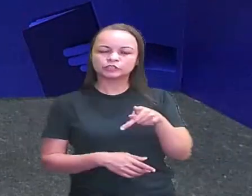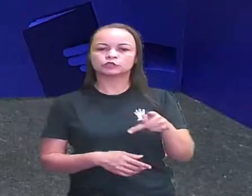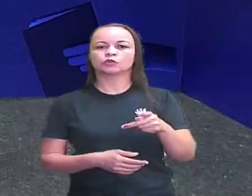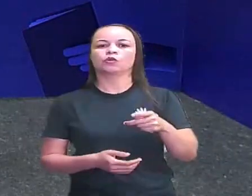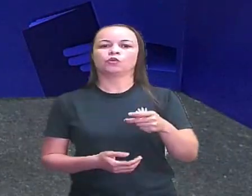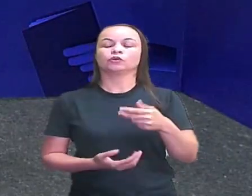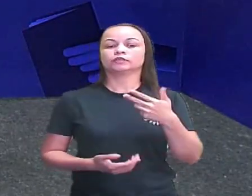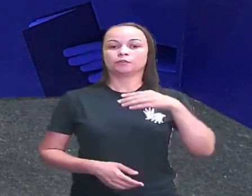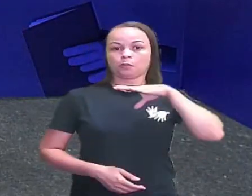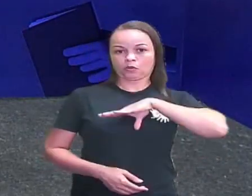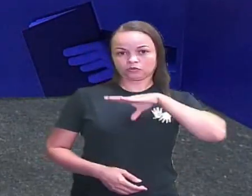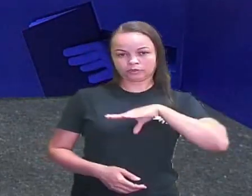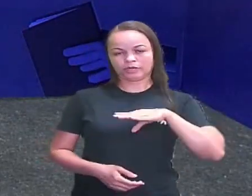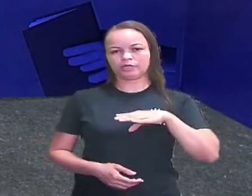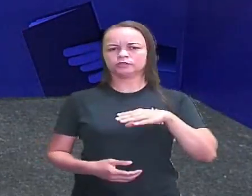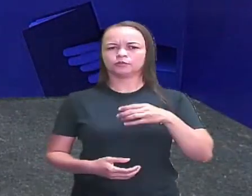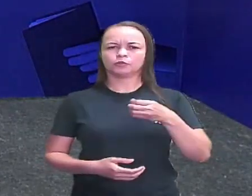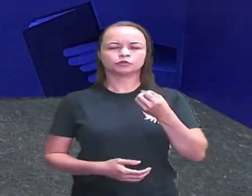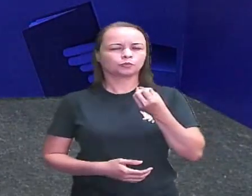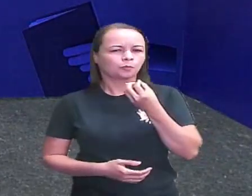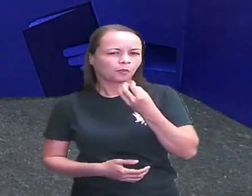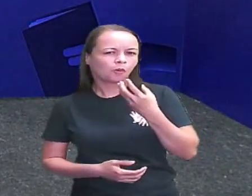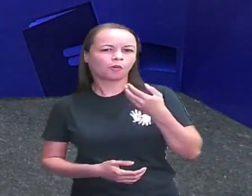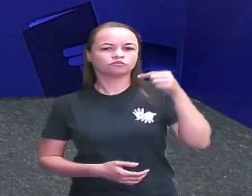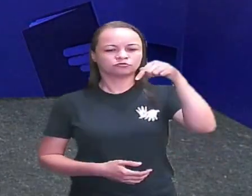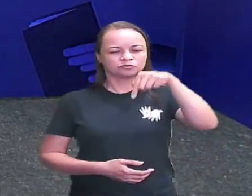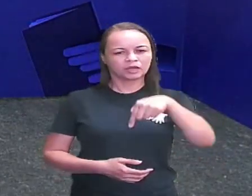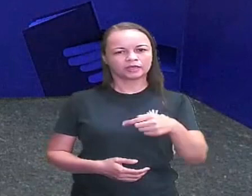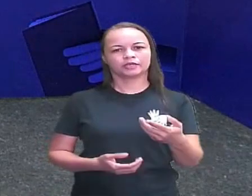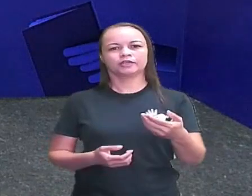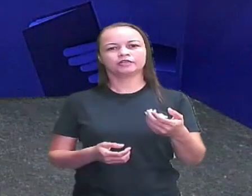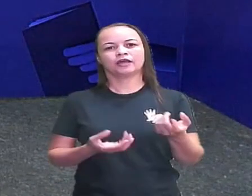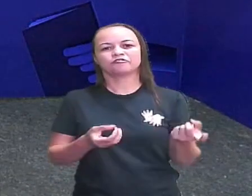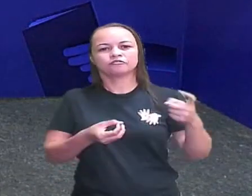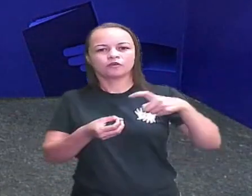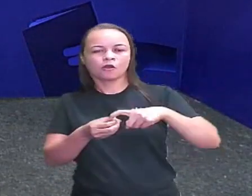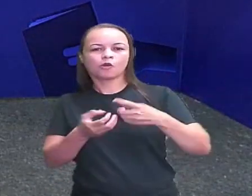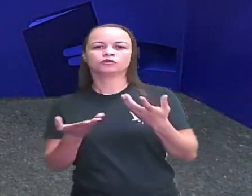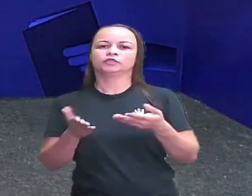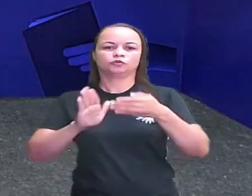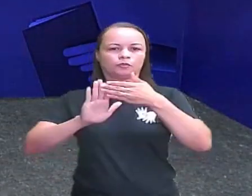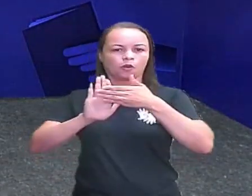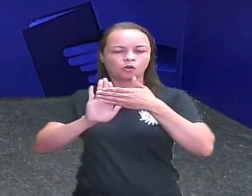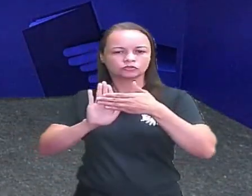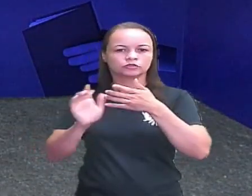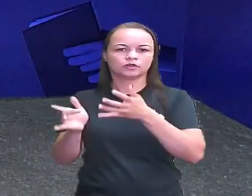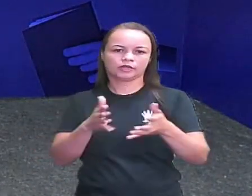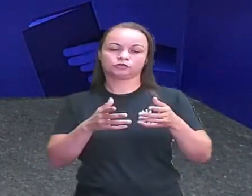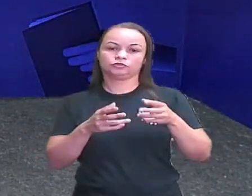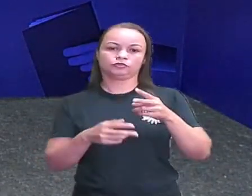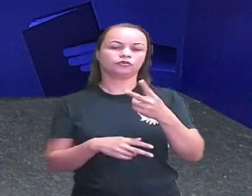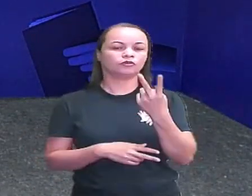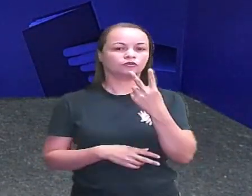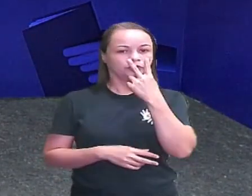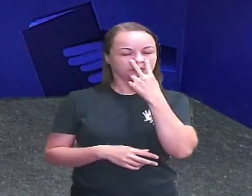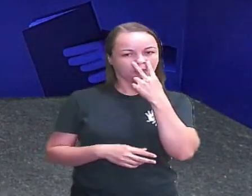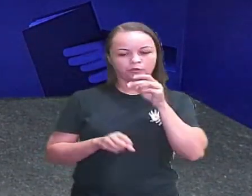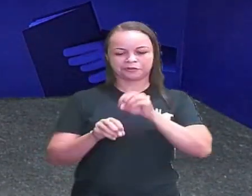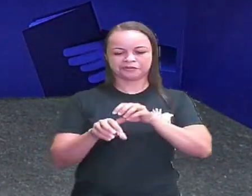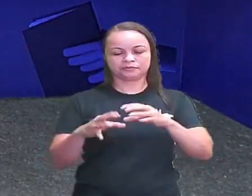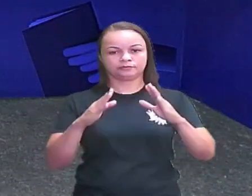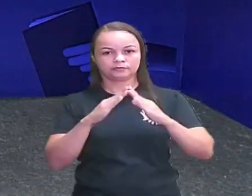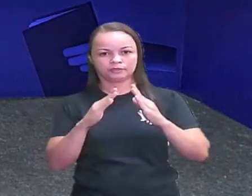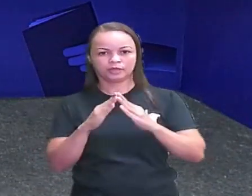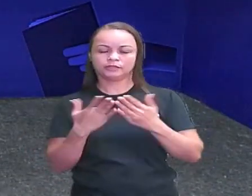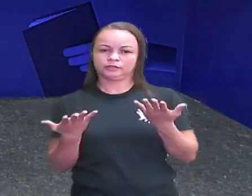aqui nesse encontro, nessa retomada desse projeto, o Vitória Ensina em Casa, nesse momento